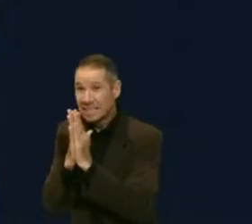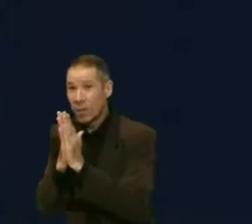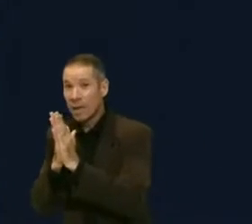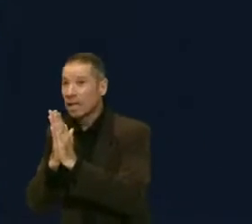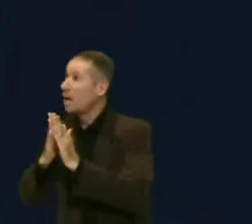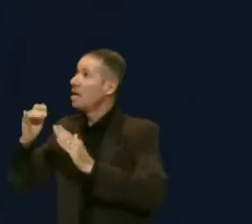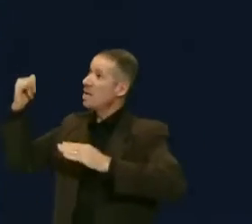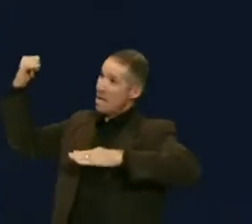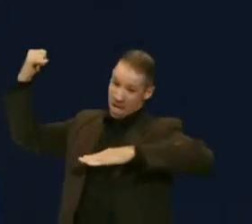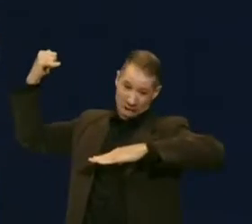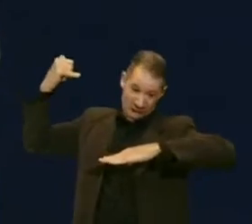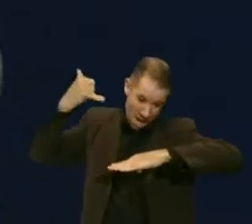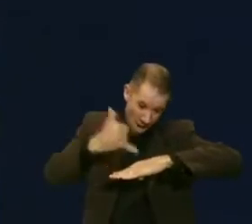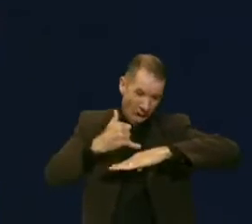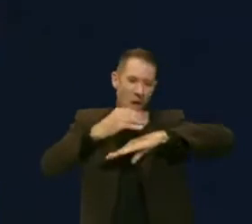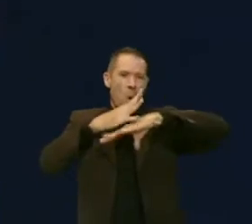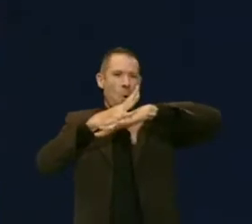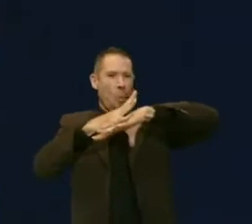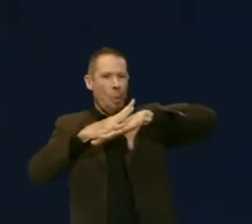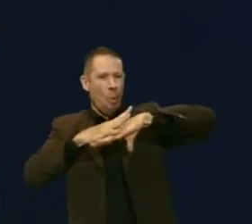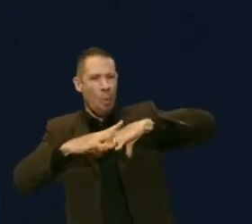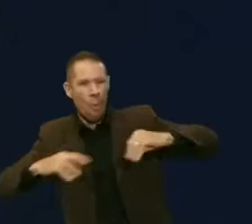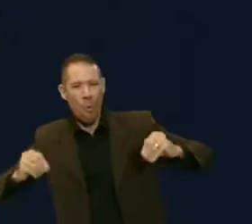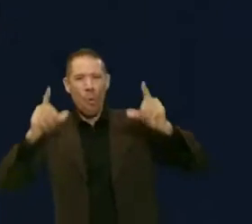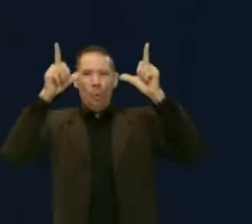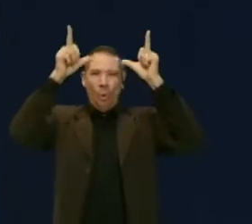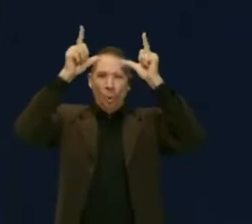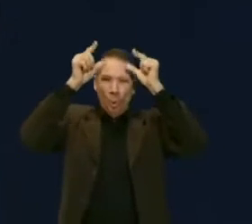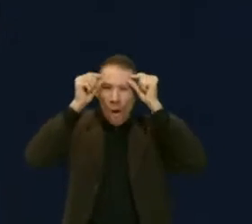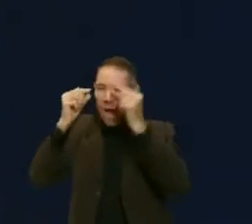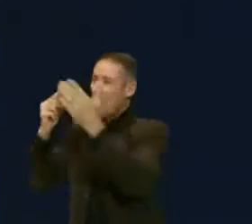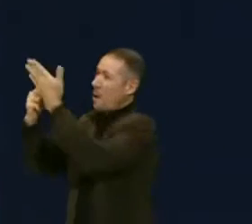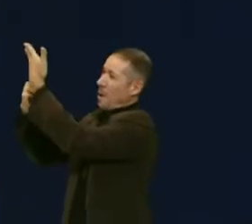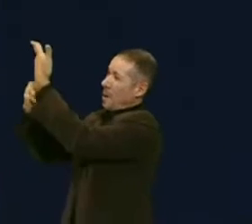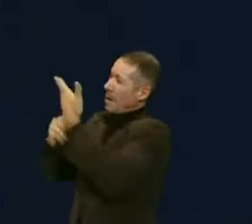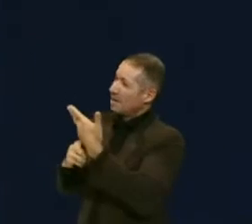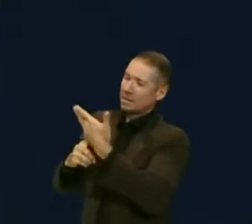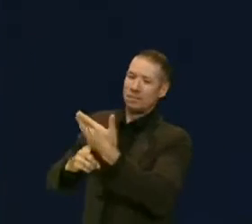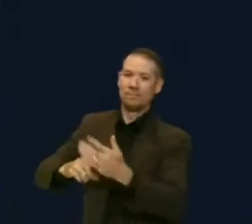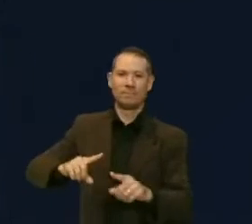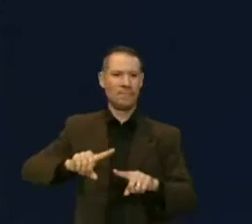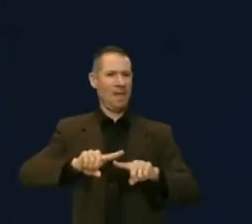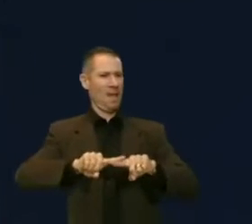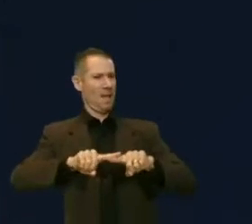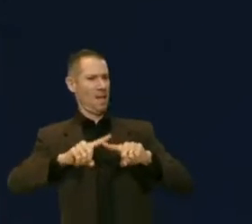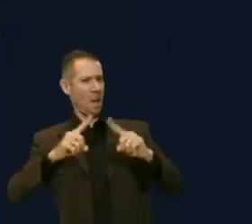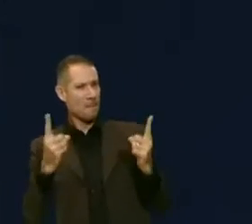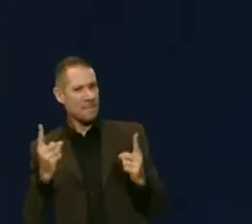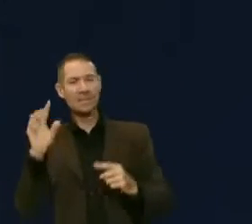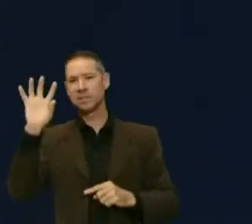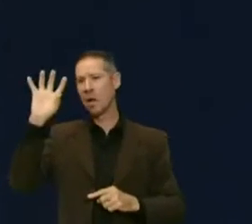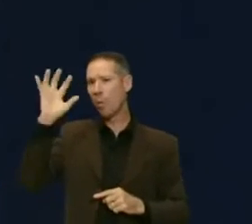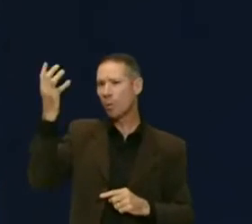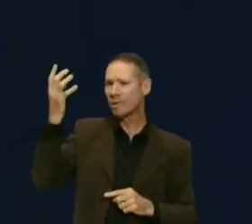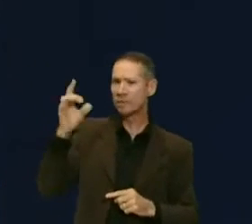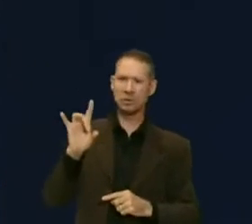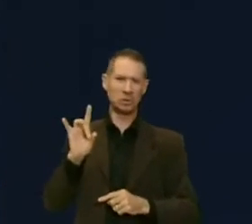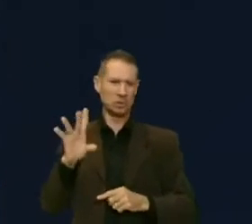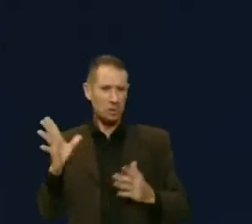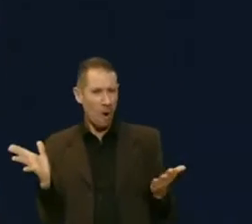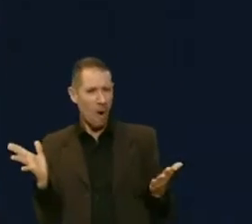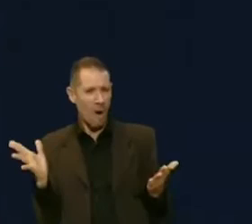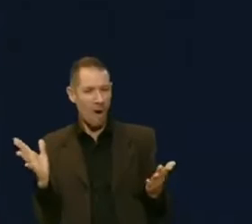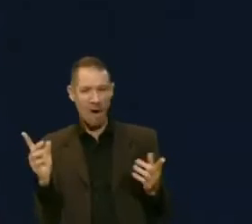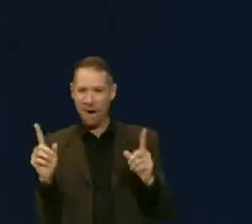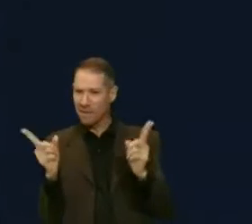cura através da revelação de Deus. Mas não foi apenas isso que aconteceu aqui.